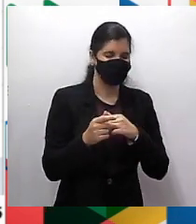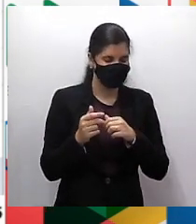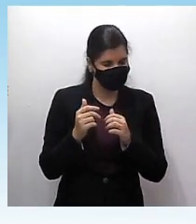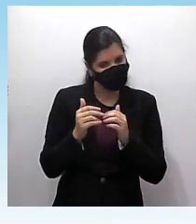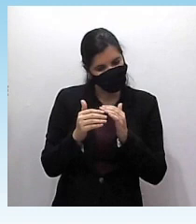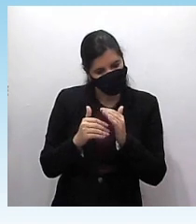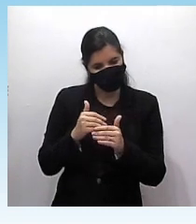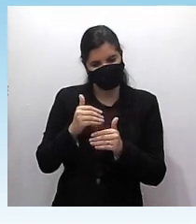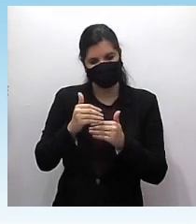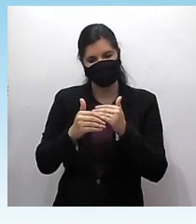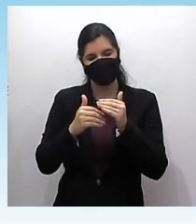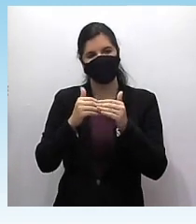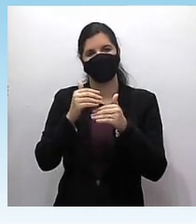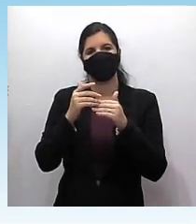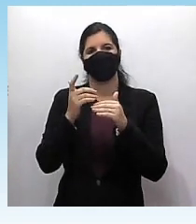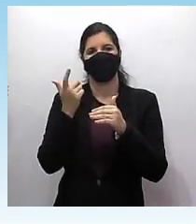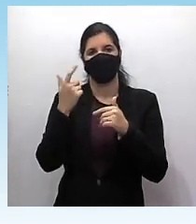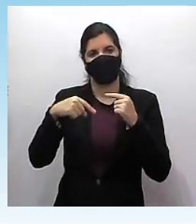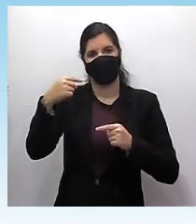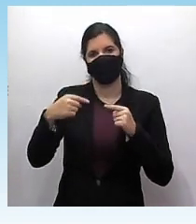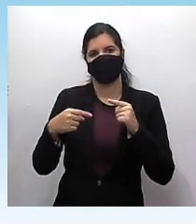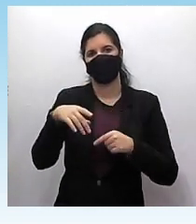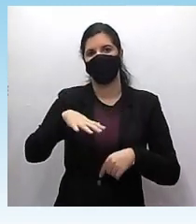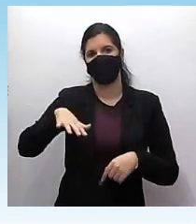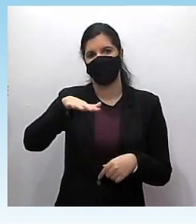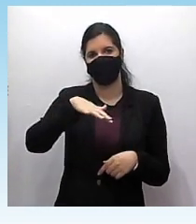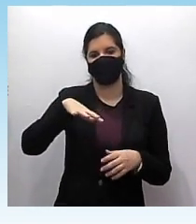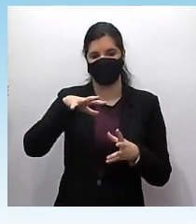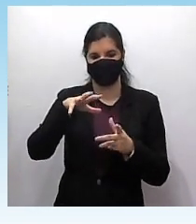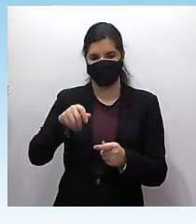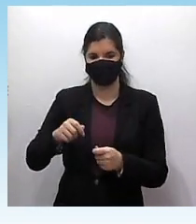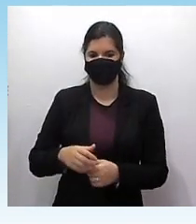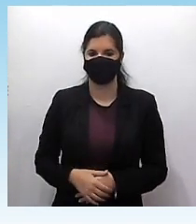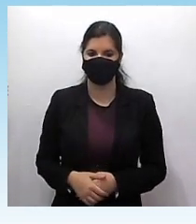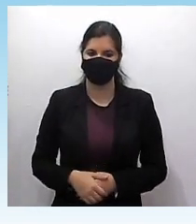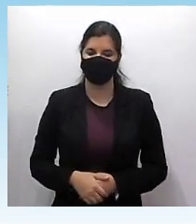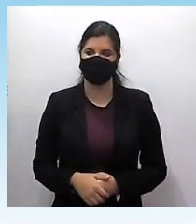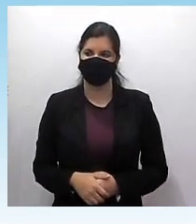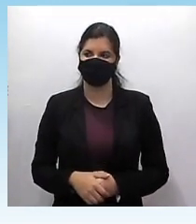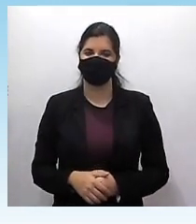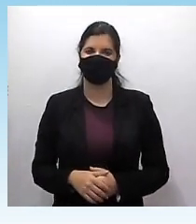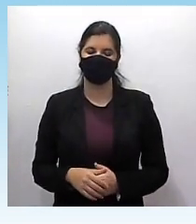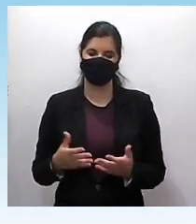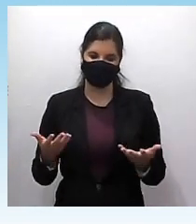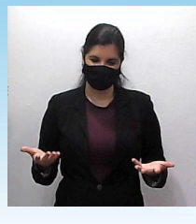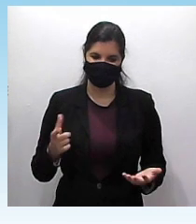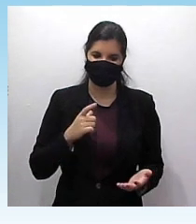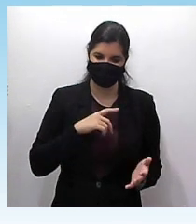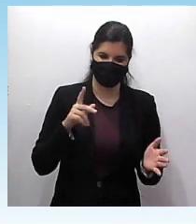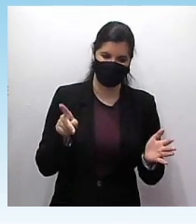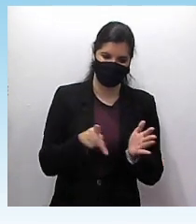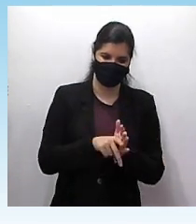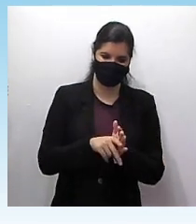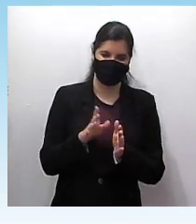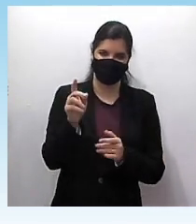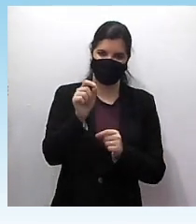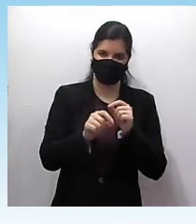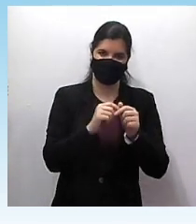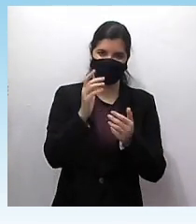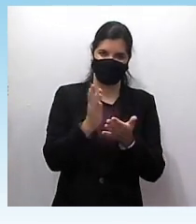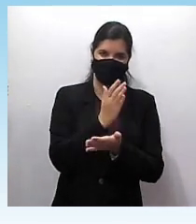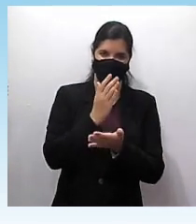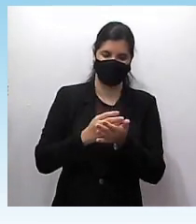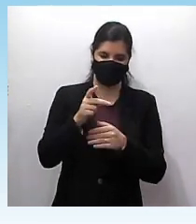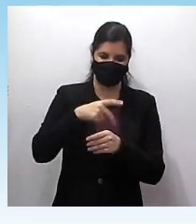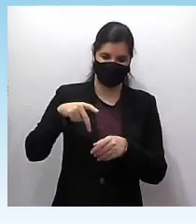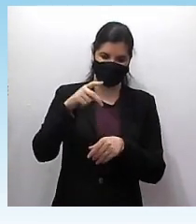semiperiféricos chegando para competir nesse cenário mundial. Bom, isso faz com que alguns países, né, entre os